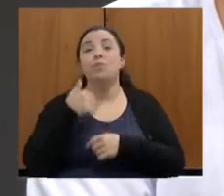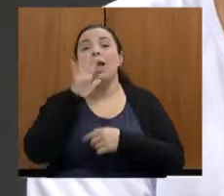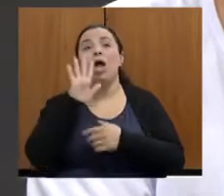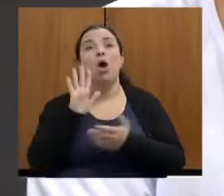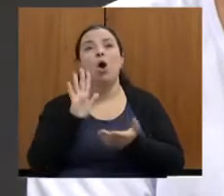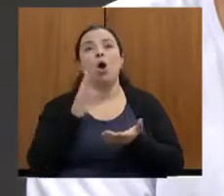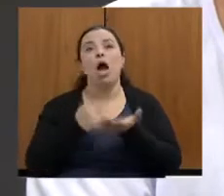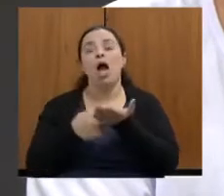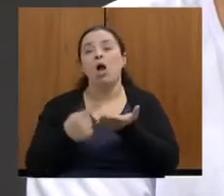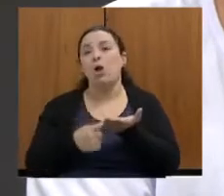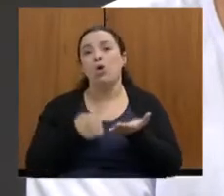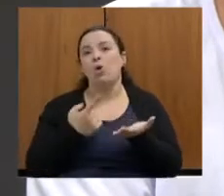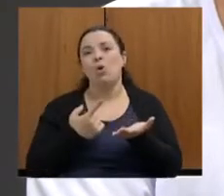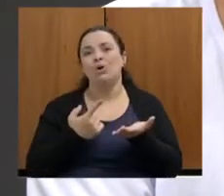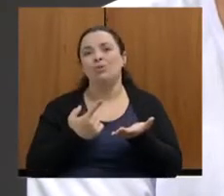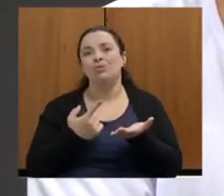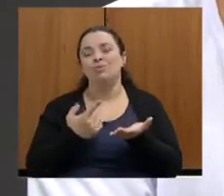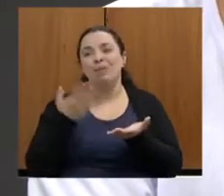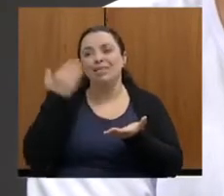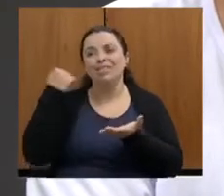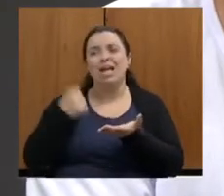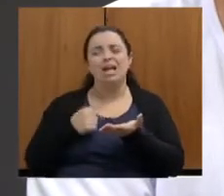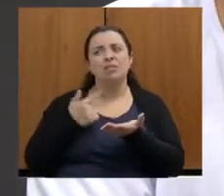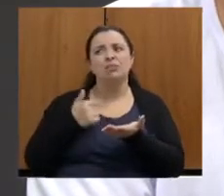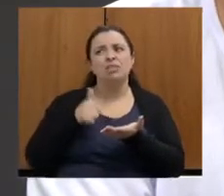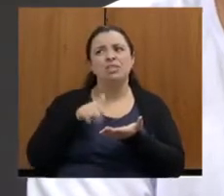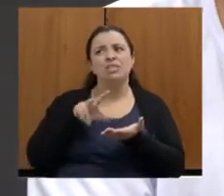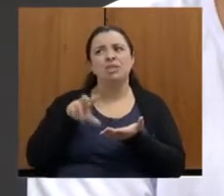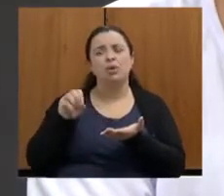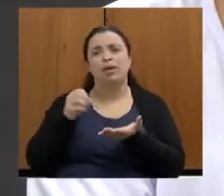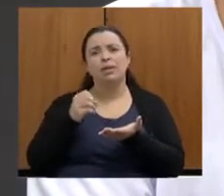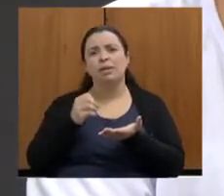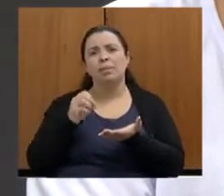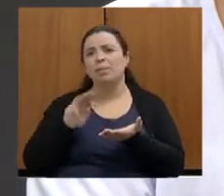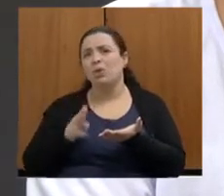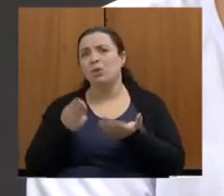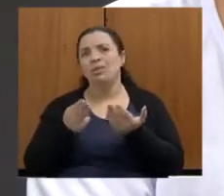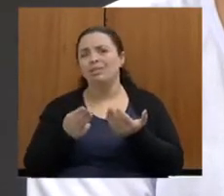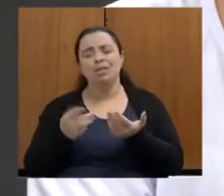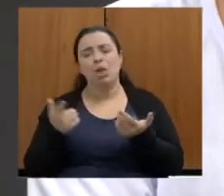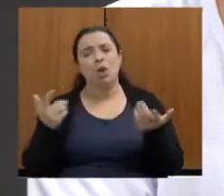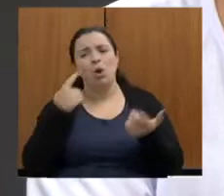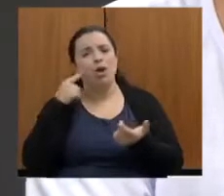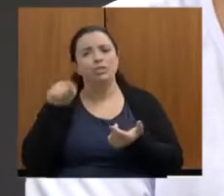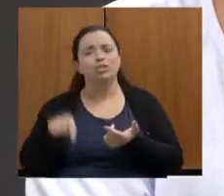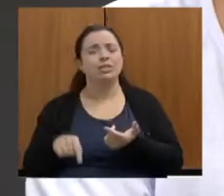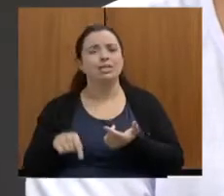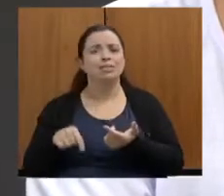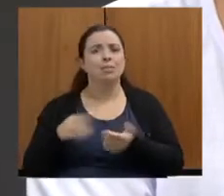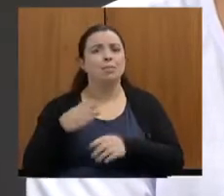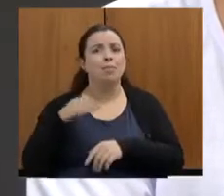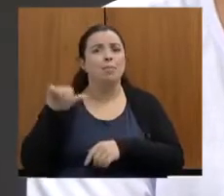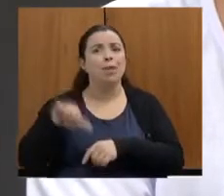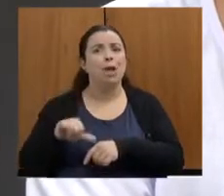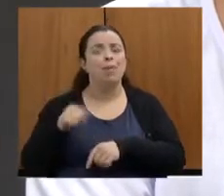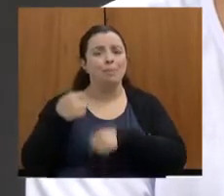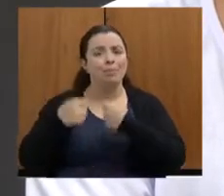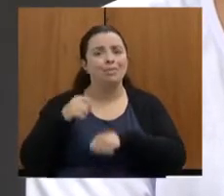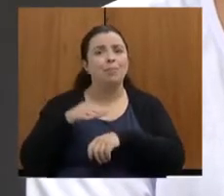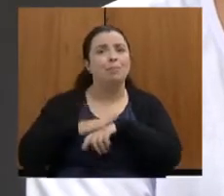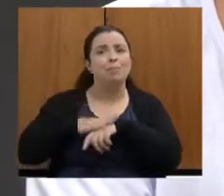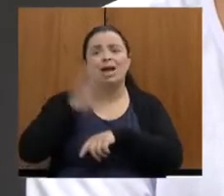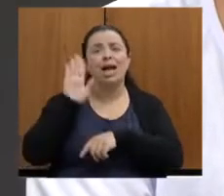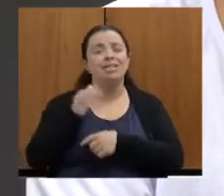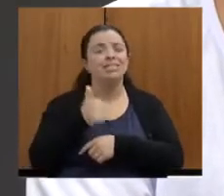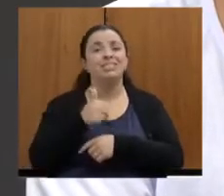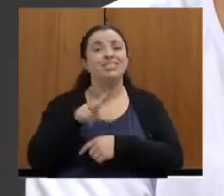mínimo 150 milhões teria que ser um pouquinho alto que esse foi o maior do que o do Golfo pérsico né então acho que assusta muito e a gente sabe